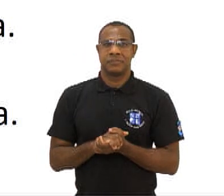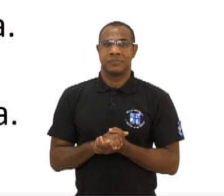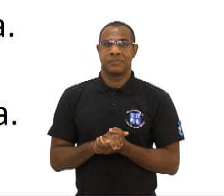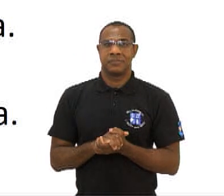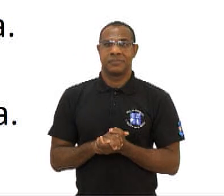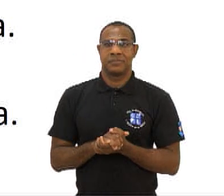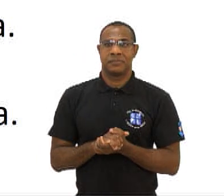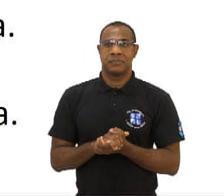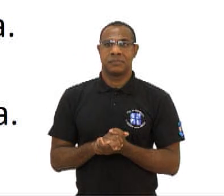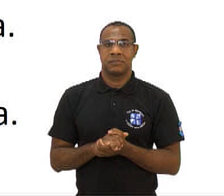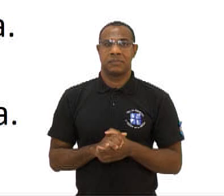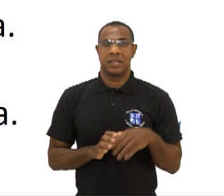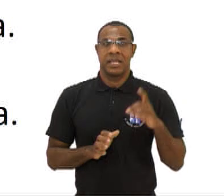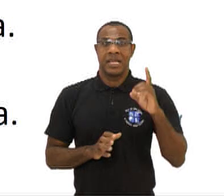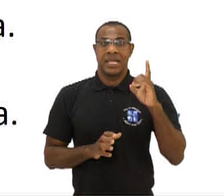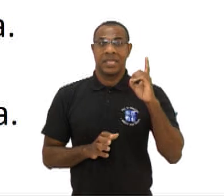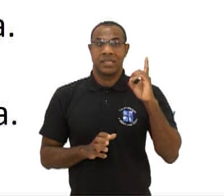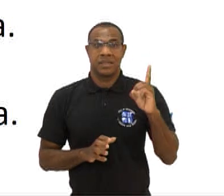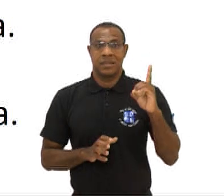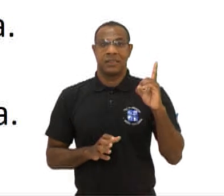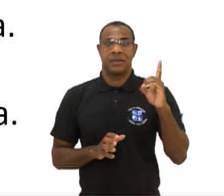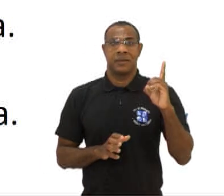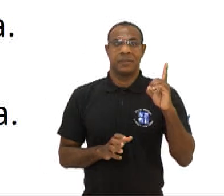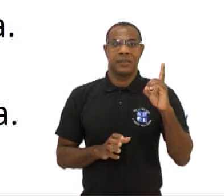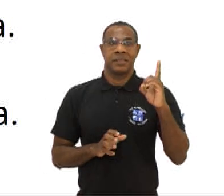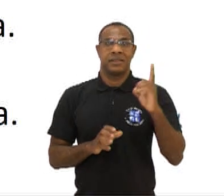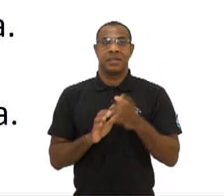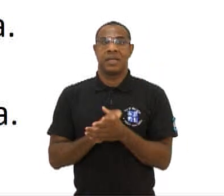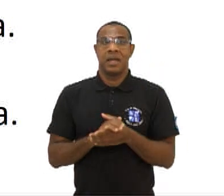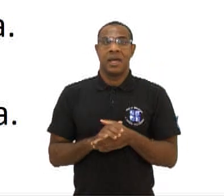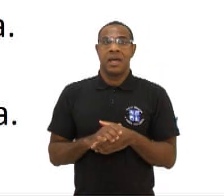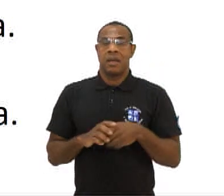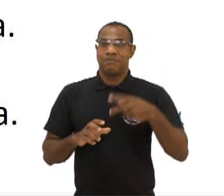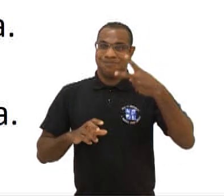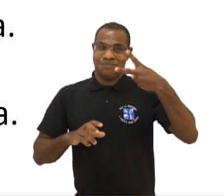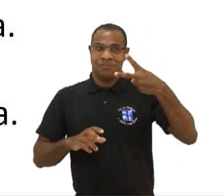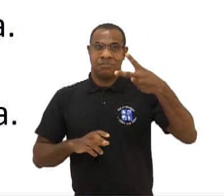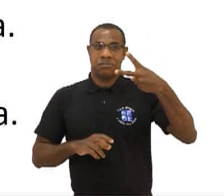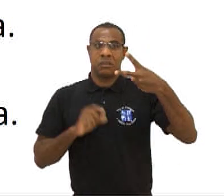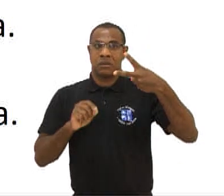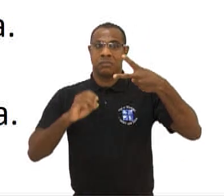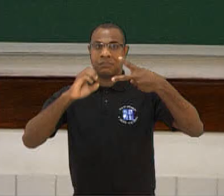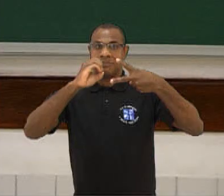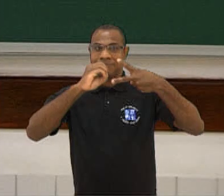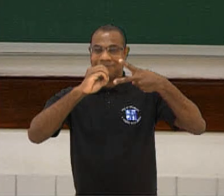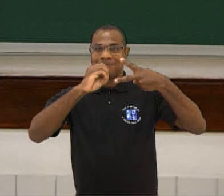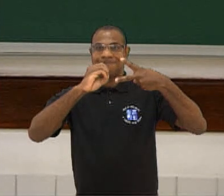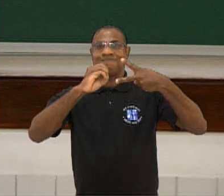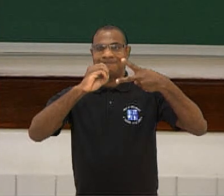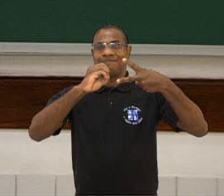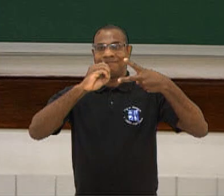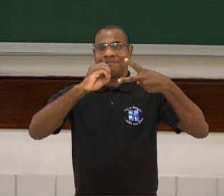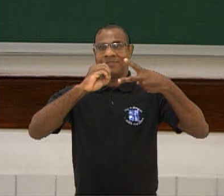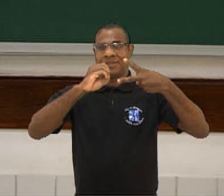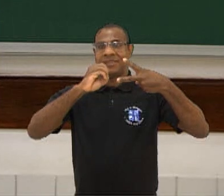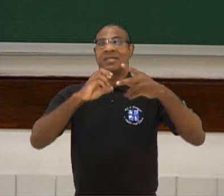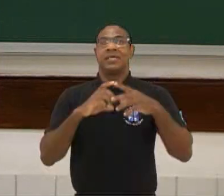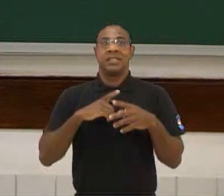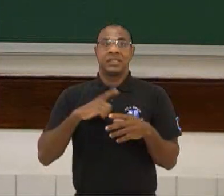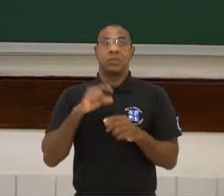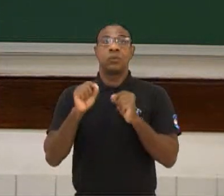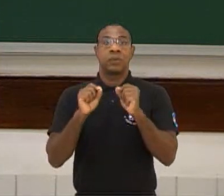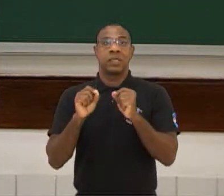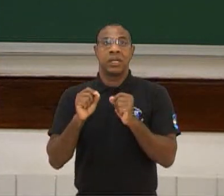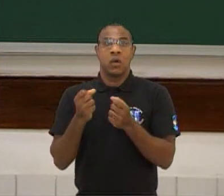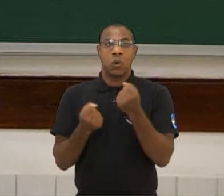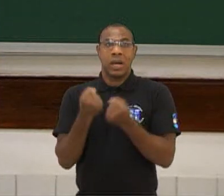move para a esquerda. Essa questão aqui, gente, ela é uma questão de Enem, certo? Ela caiu há uns tempos atrás